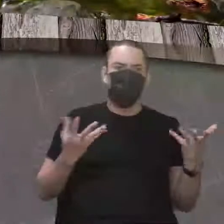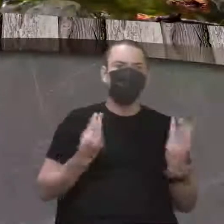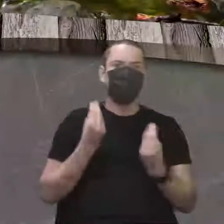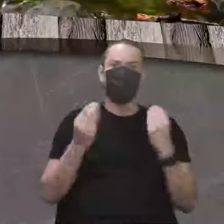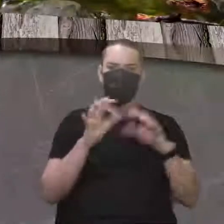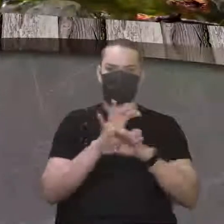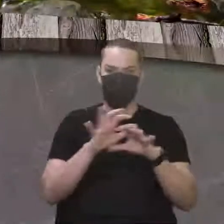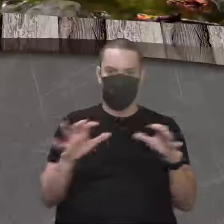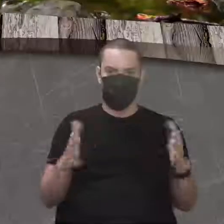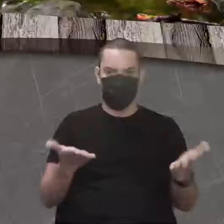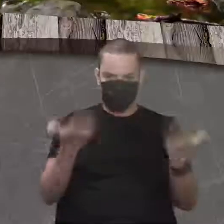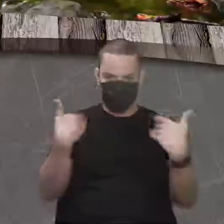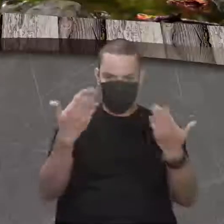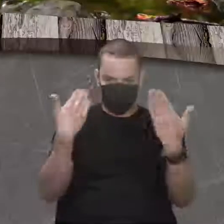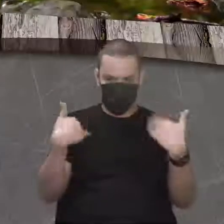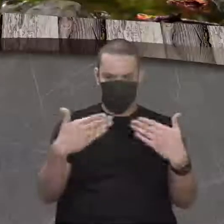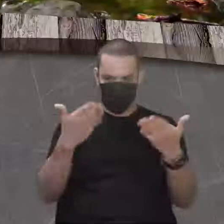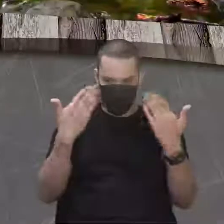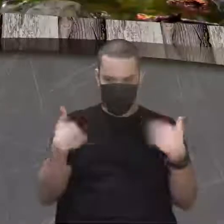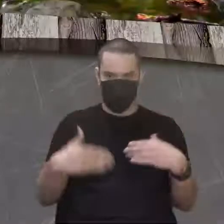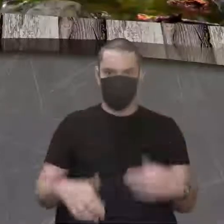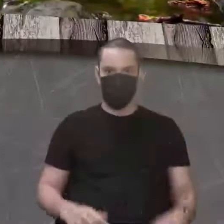Professora, vem.